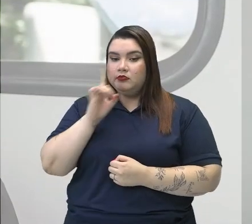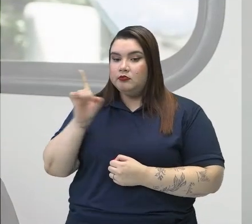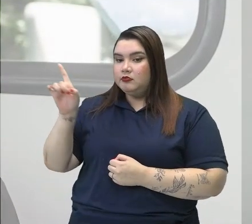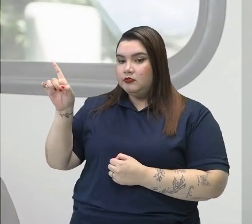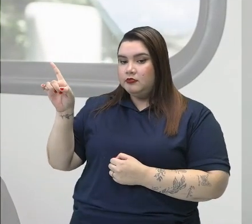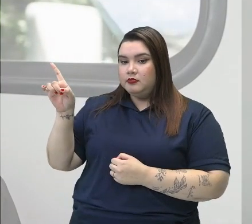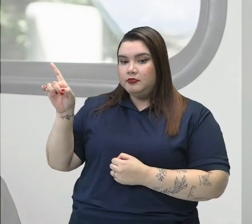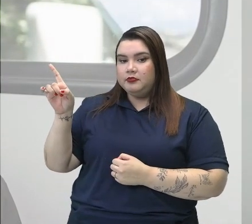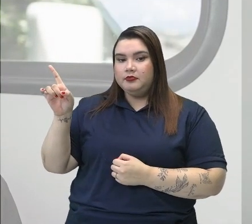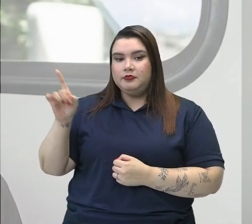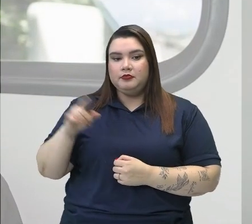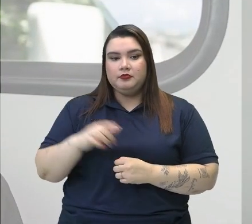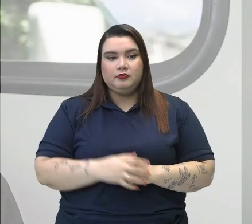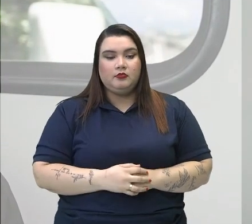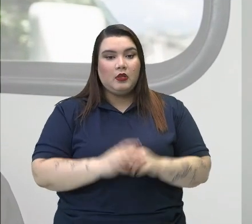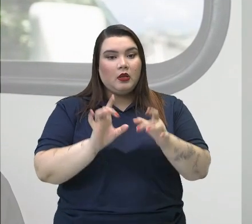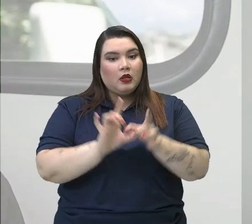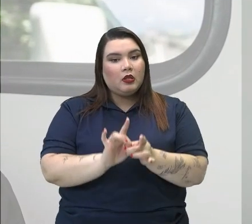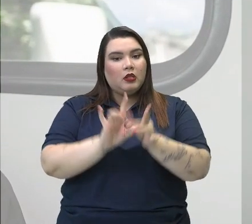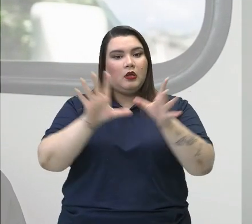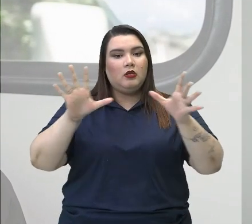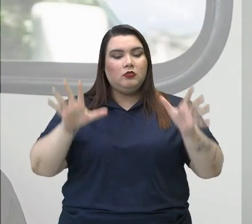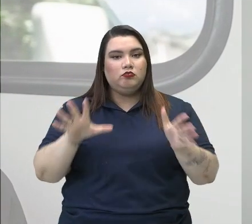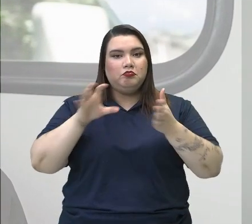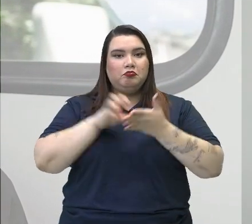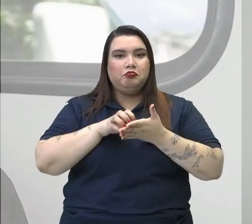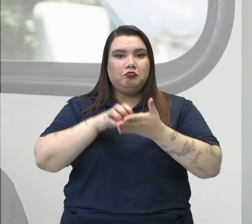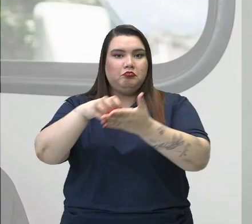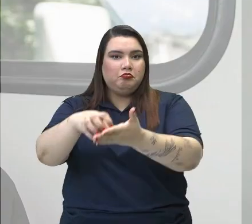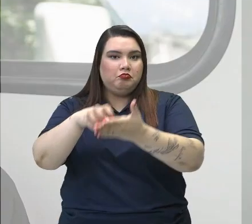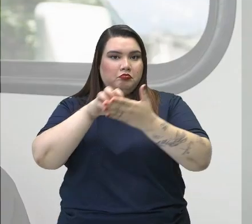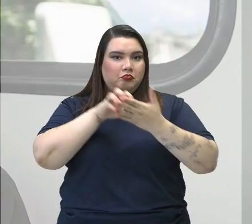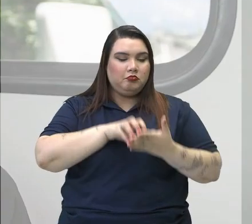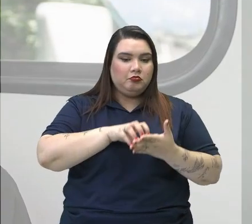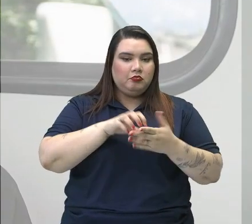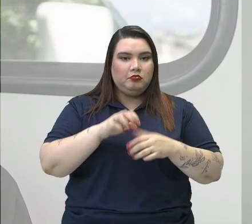Freedom to move. Liberdade de ir e vir.